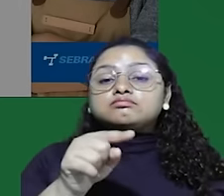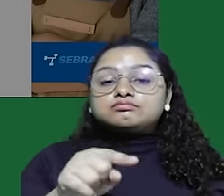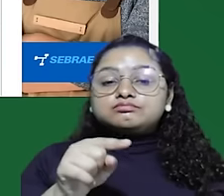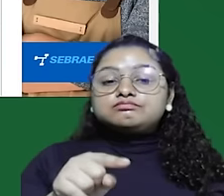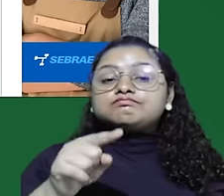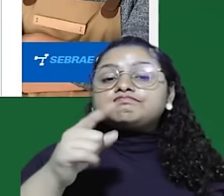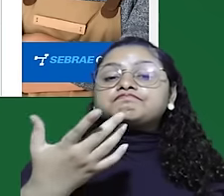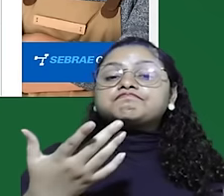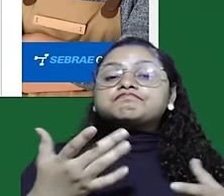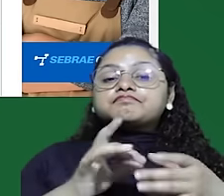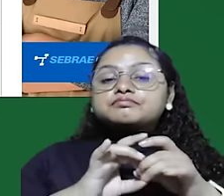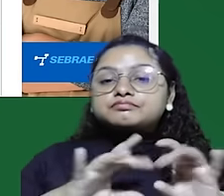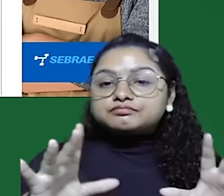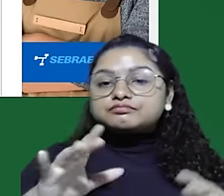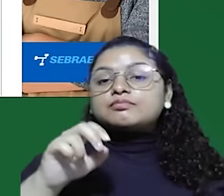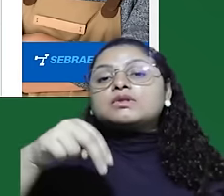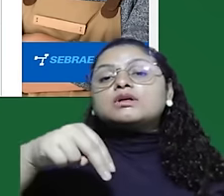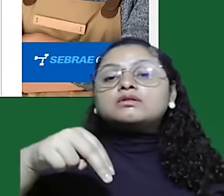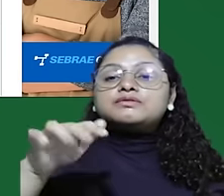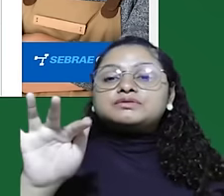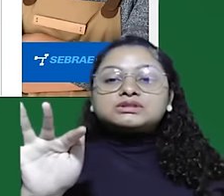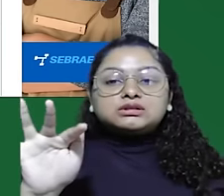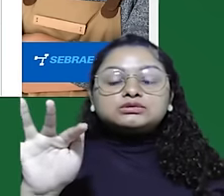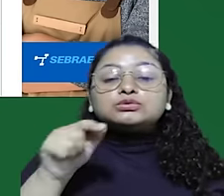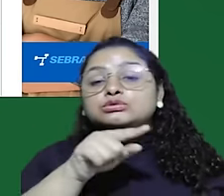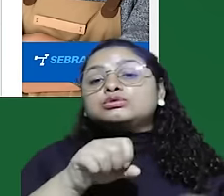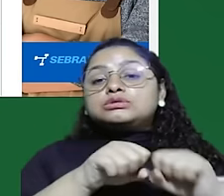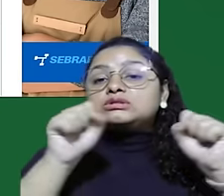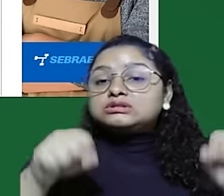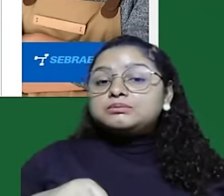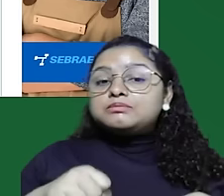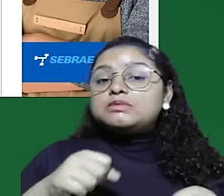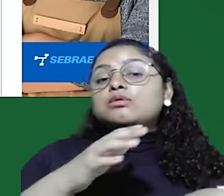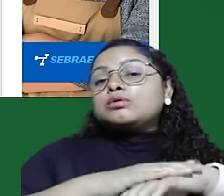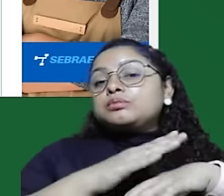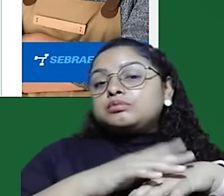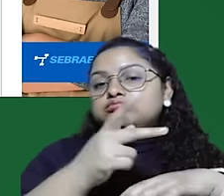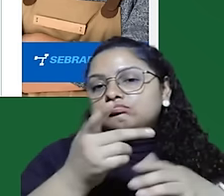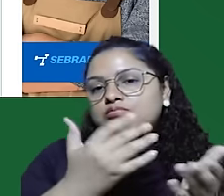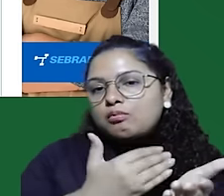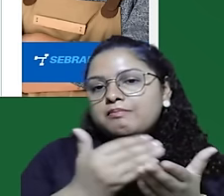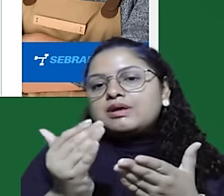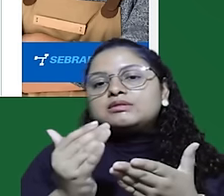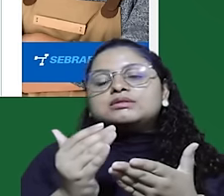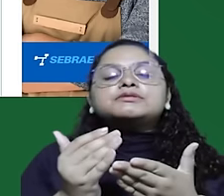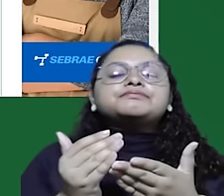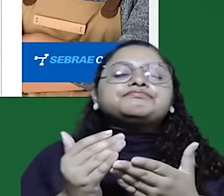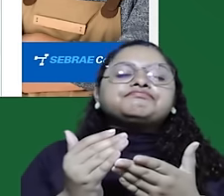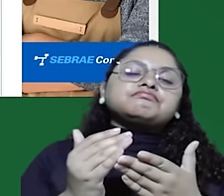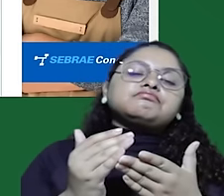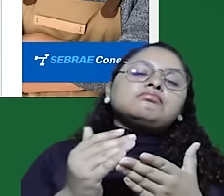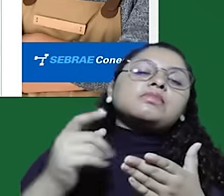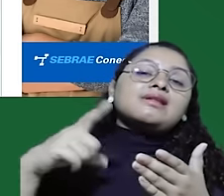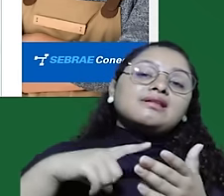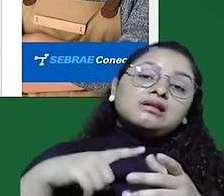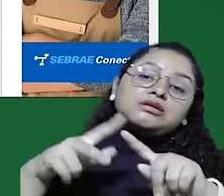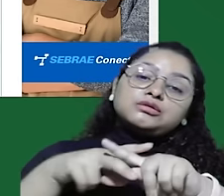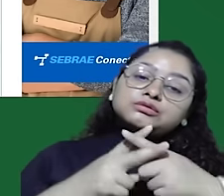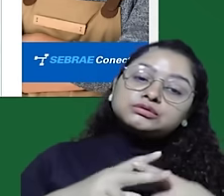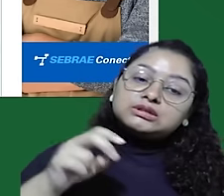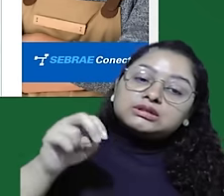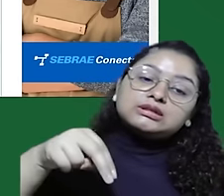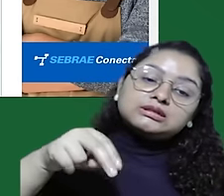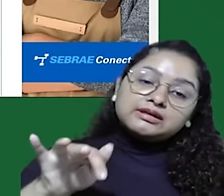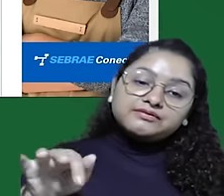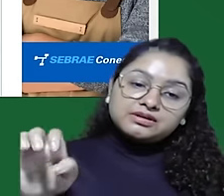habilitação da nota fiscal então o sistema quando ele vem inicialmente ele tem um configurações nfe e